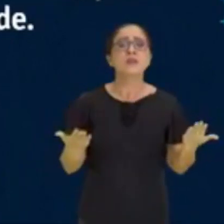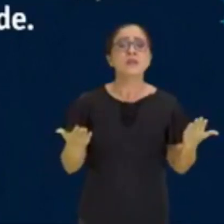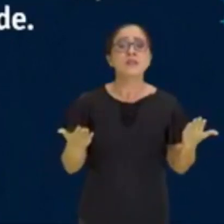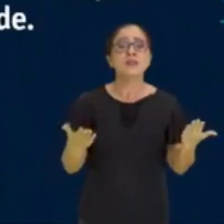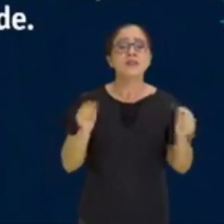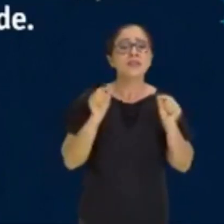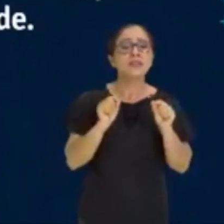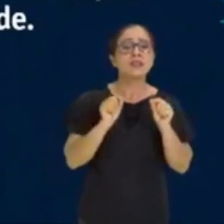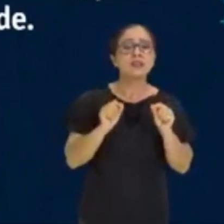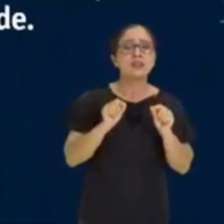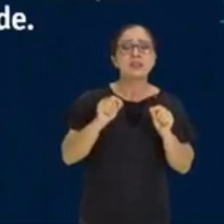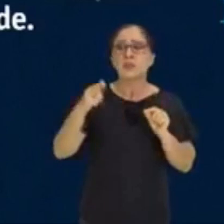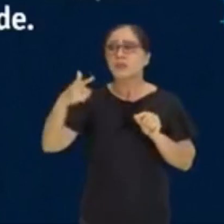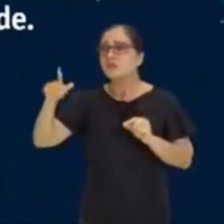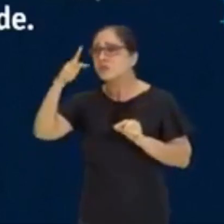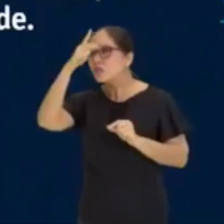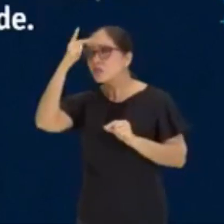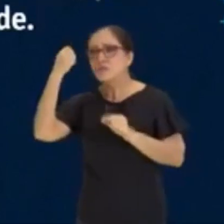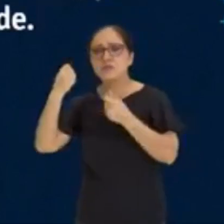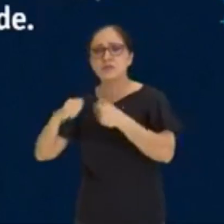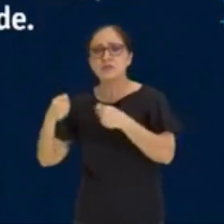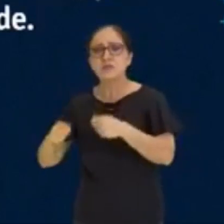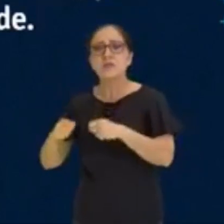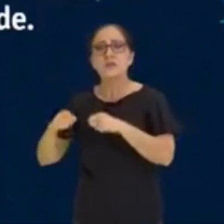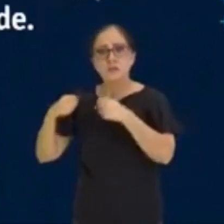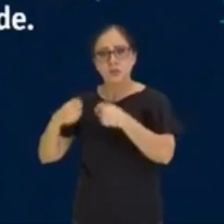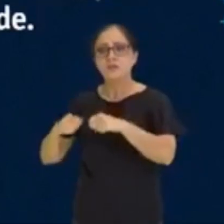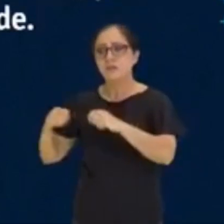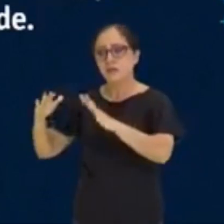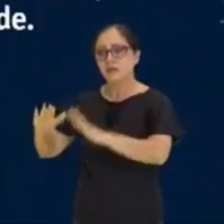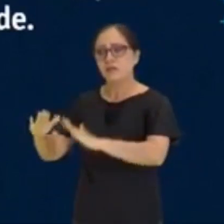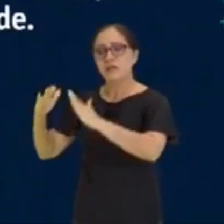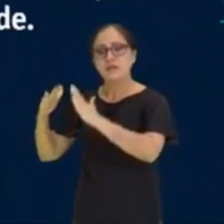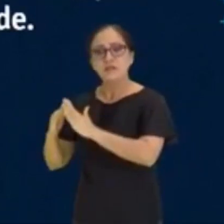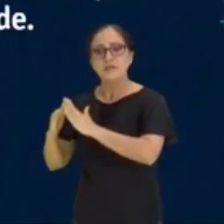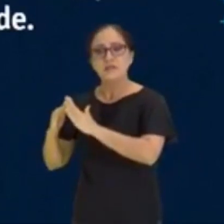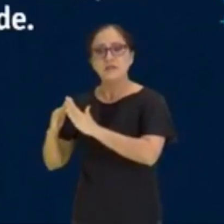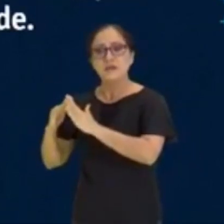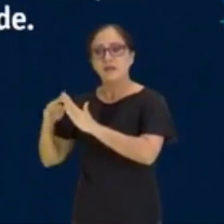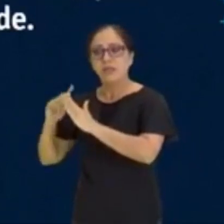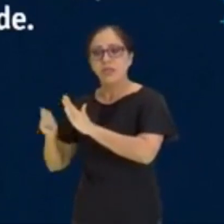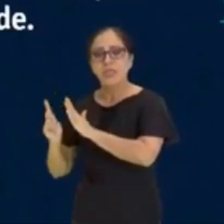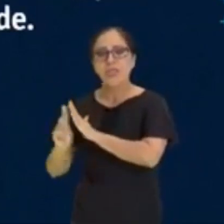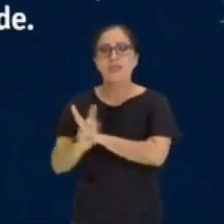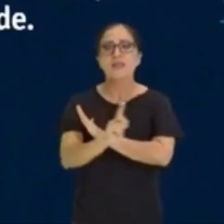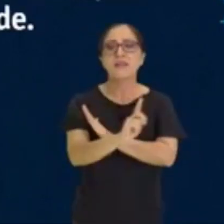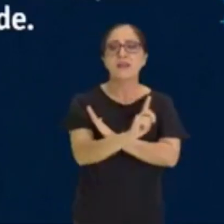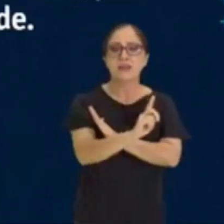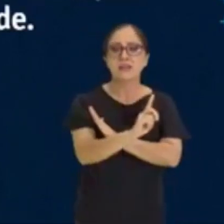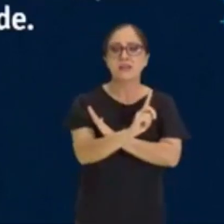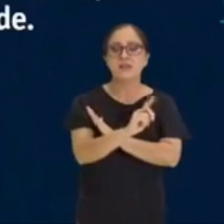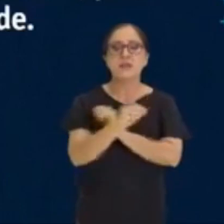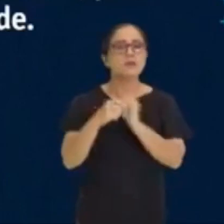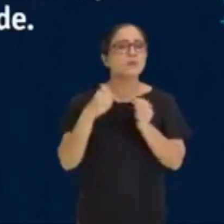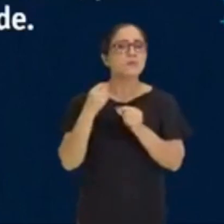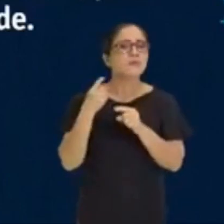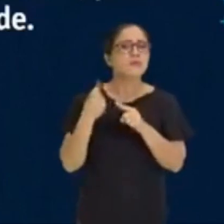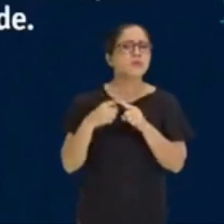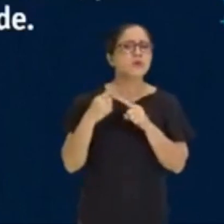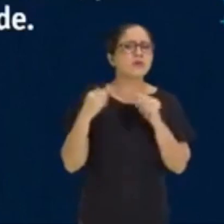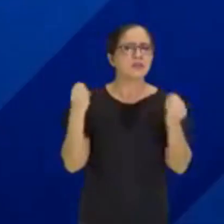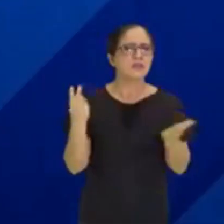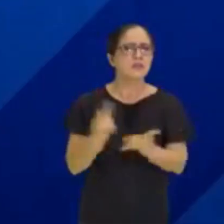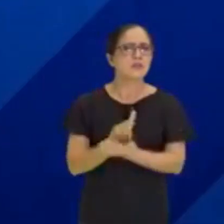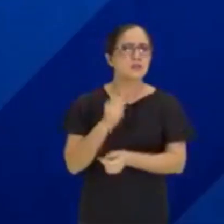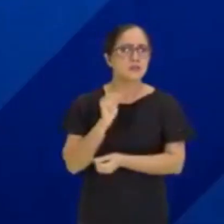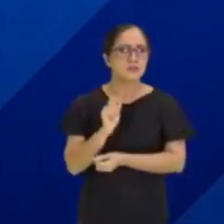levou as outras pessoas a ficarem circulando por aí sem tanta necessidade, como no caso